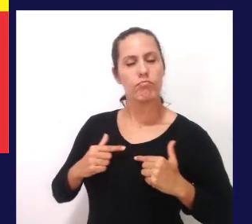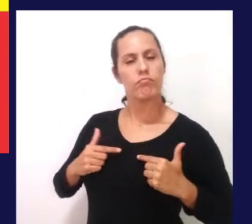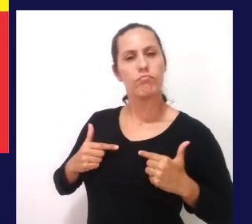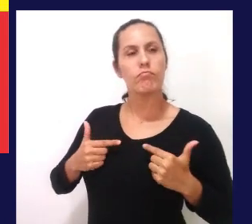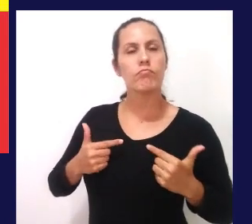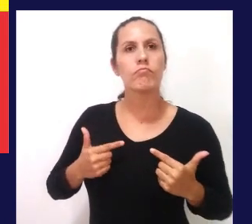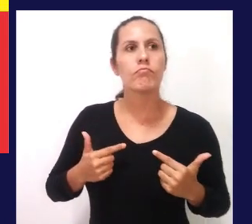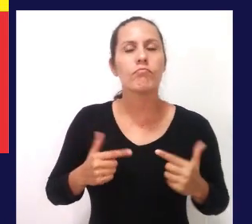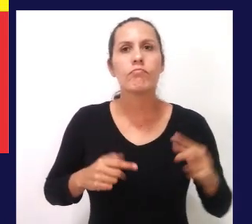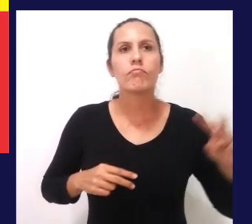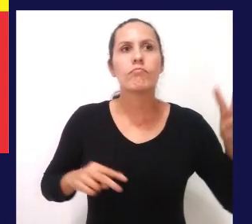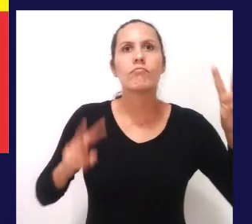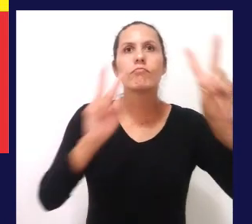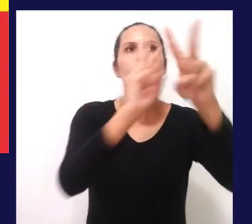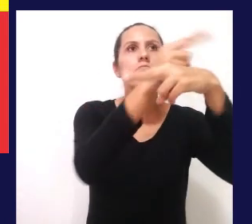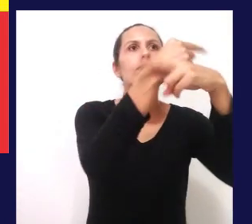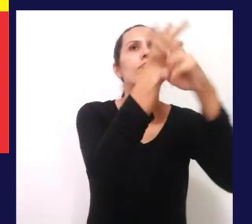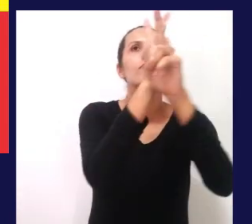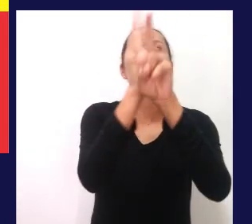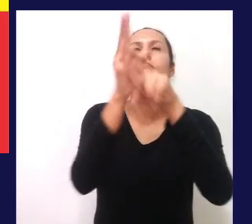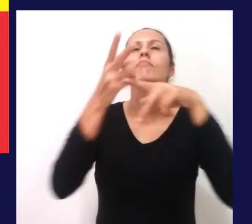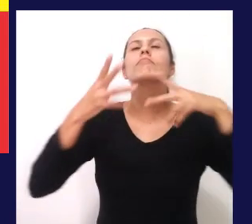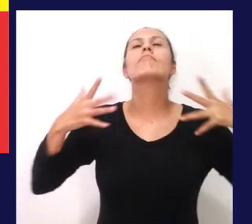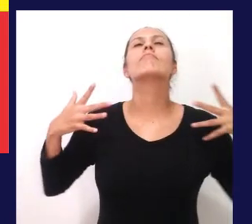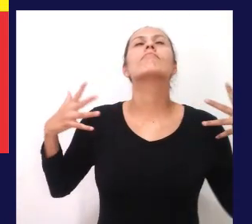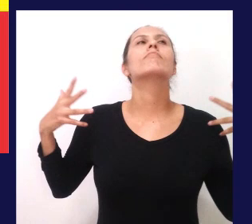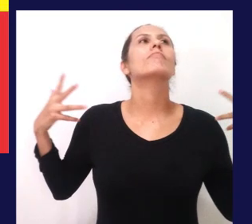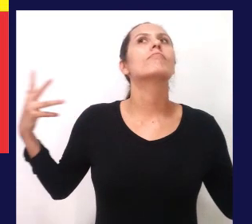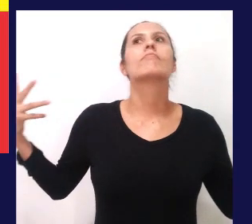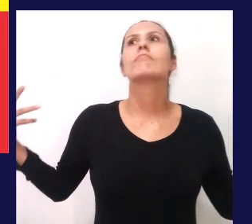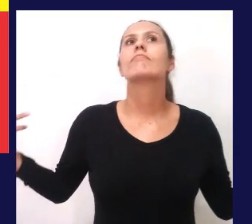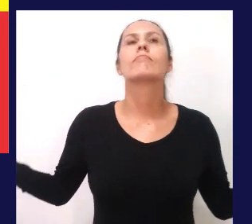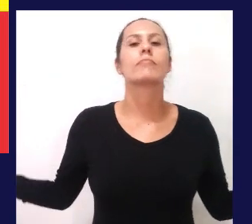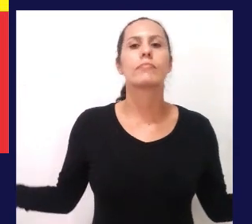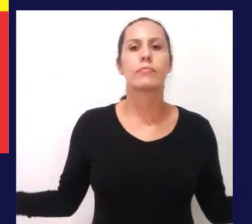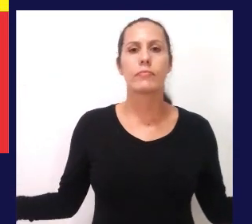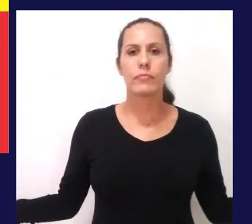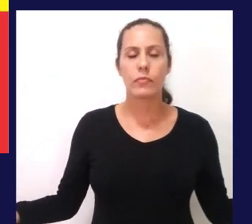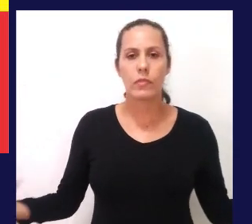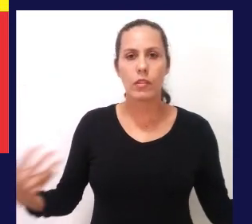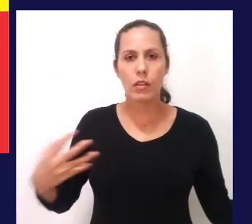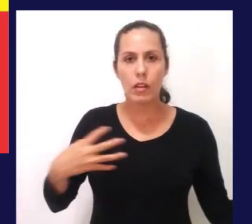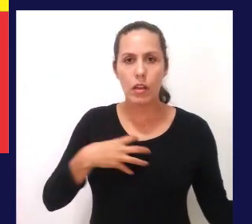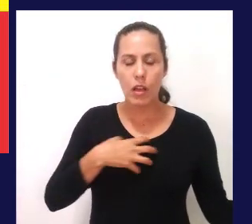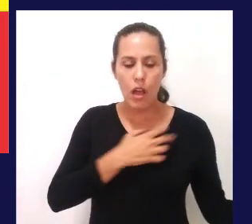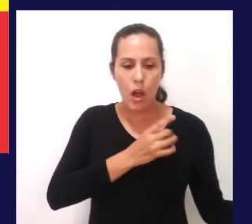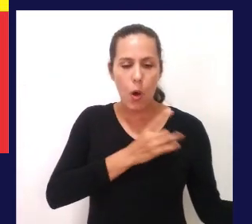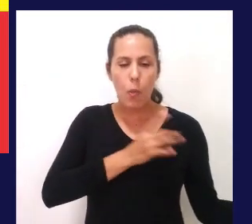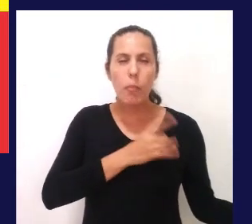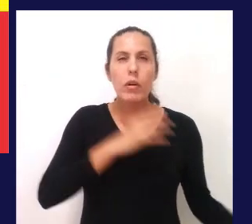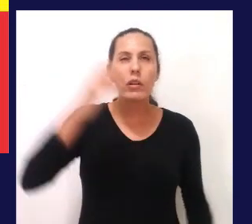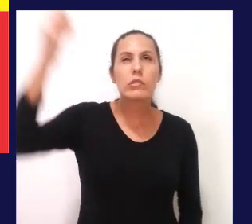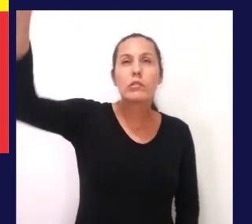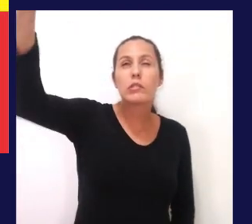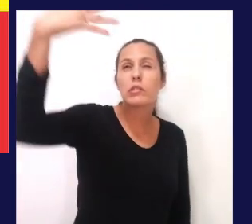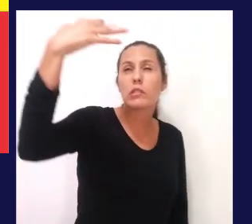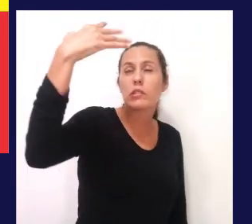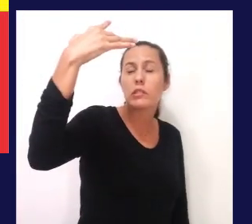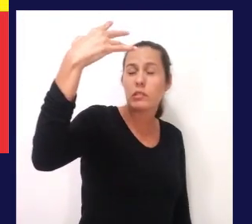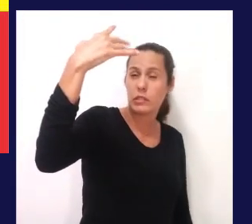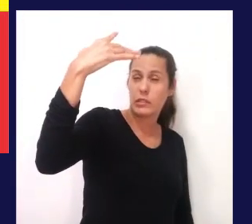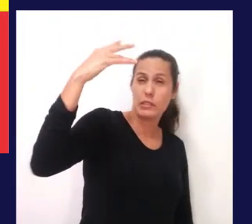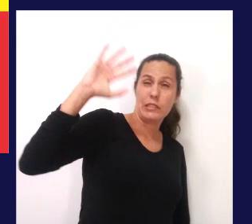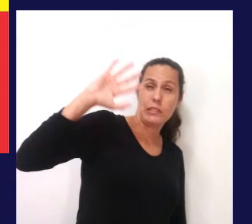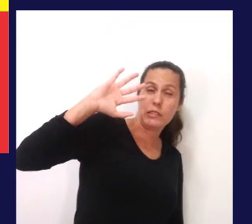para a frente, farejando o vento ao sair pela primeira vez da gruta. Medo que ofusca a